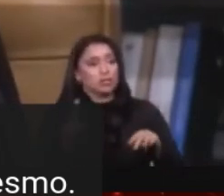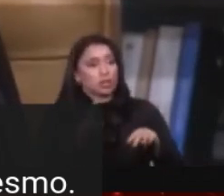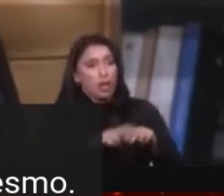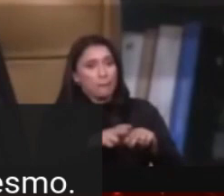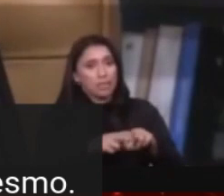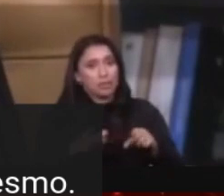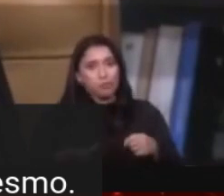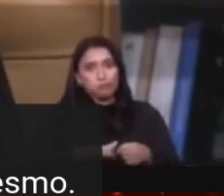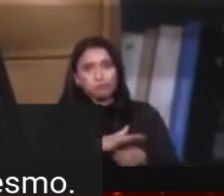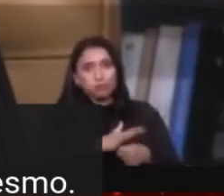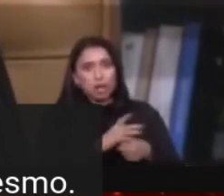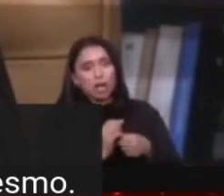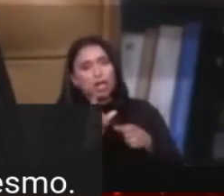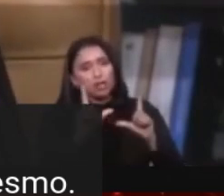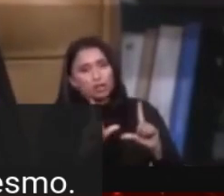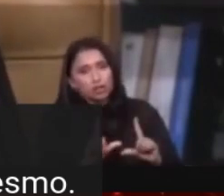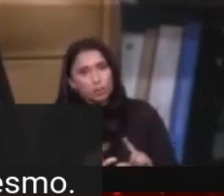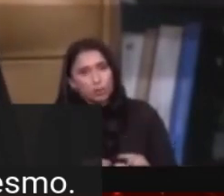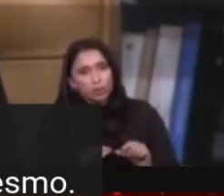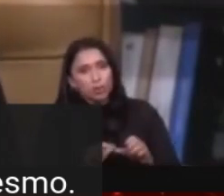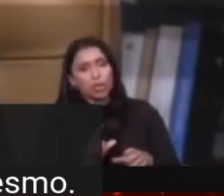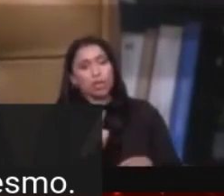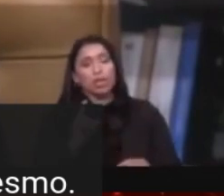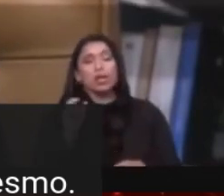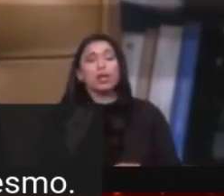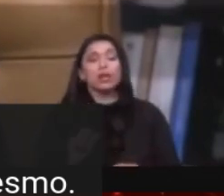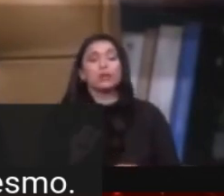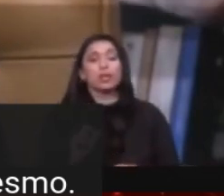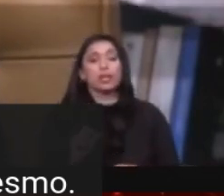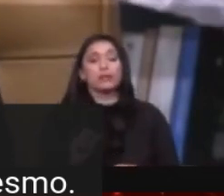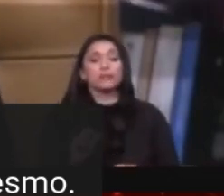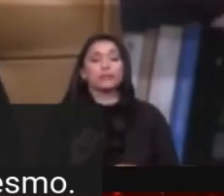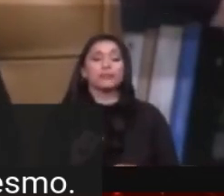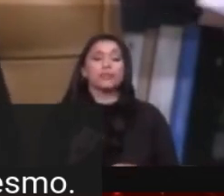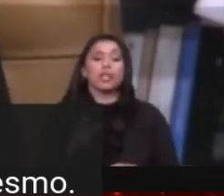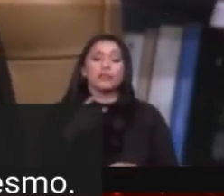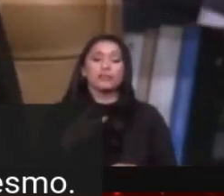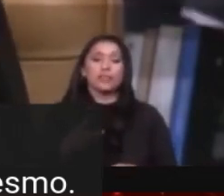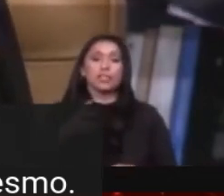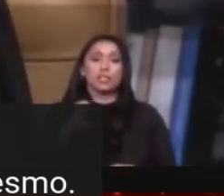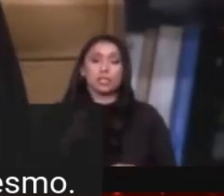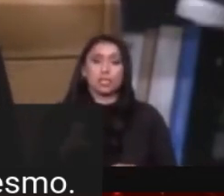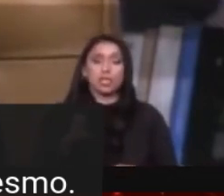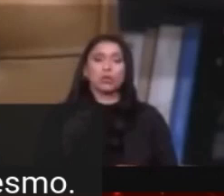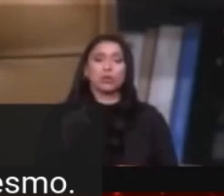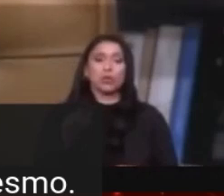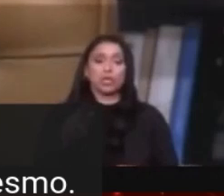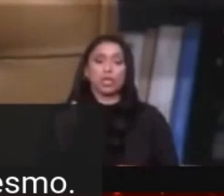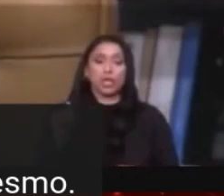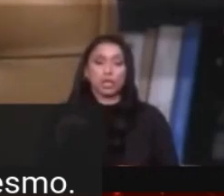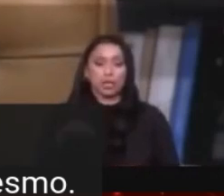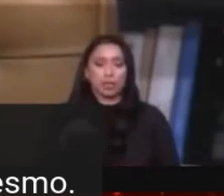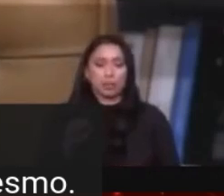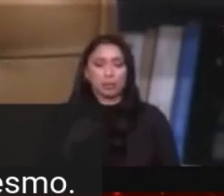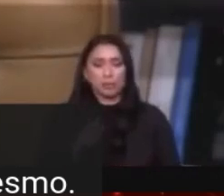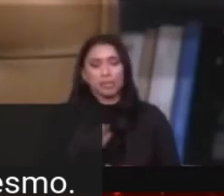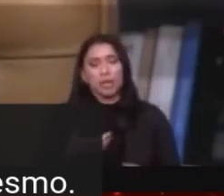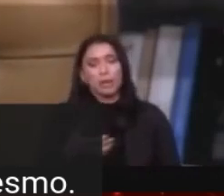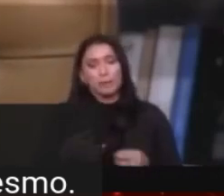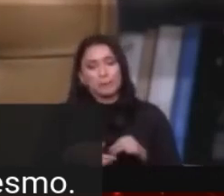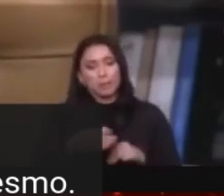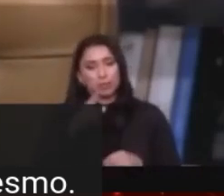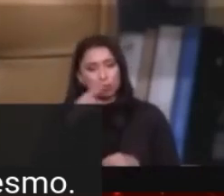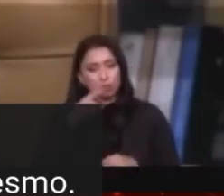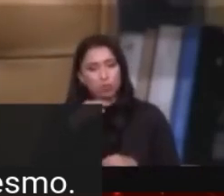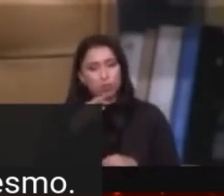acho que a gente precisa aumentar em relação aos 25 gramas. A minha visão, presidente, ministro Gilmar, me permita só um